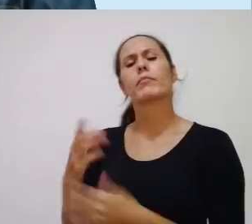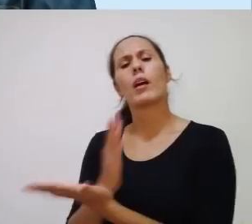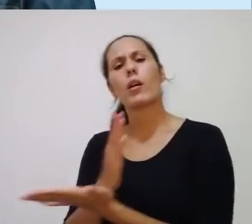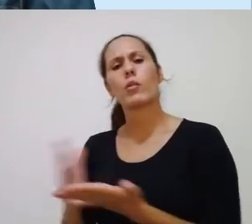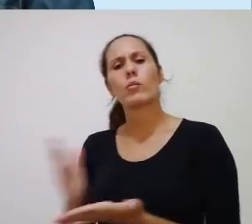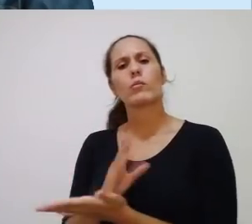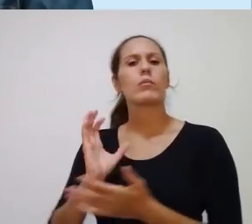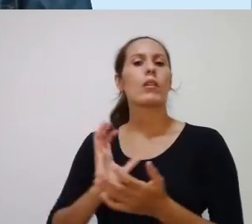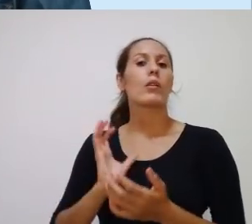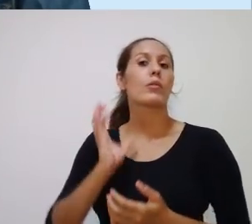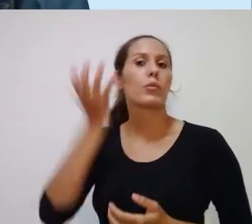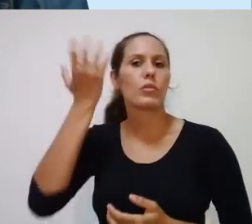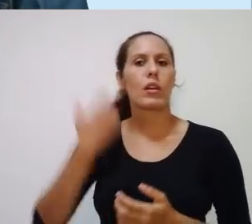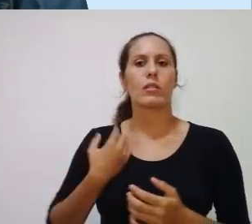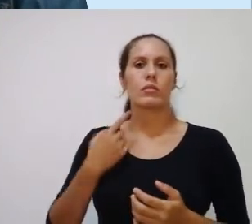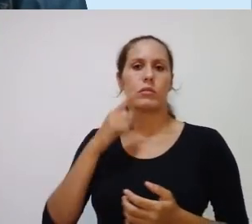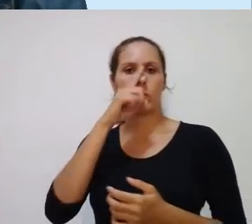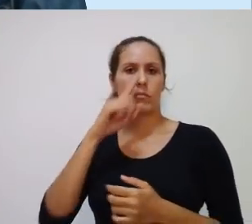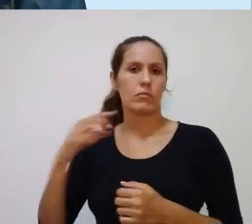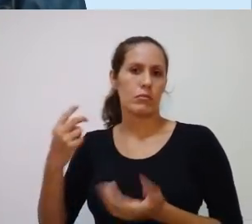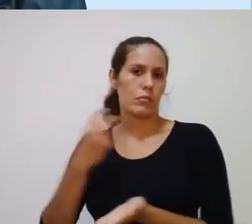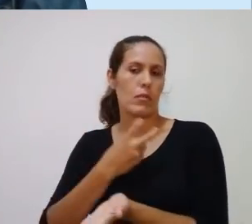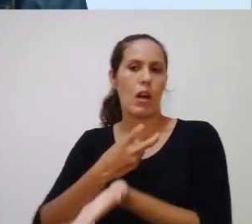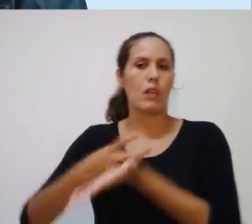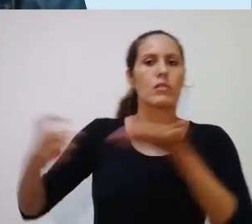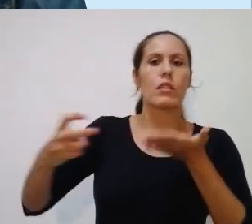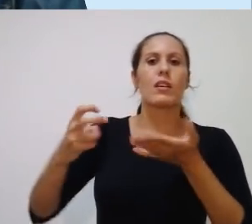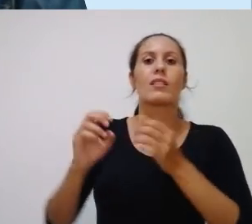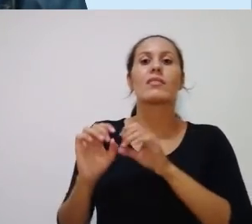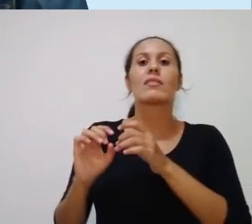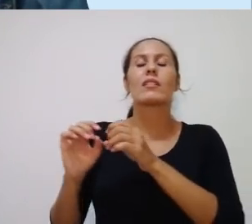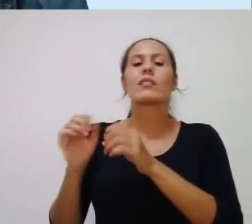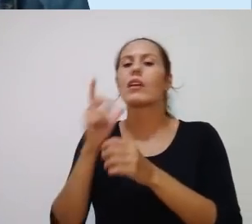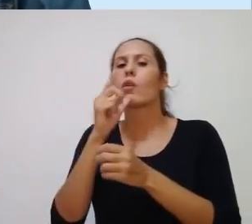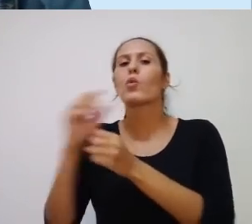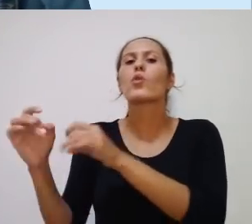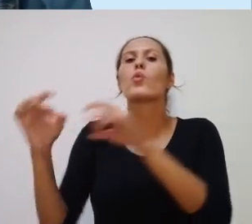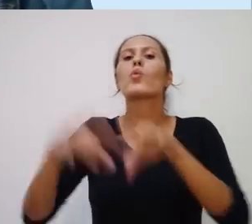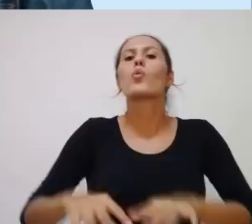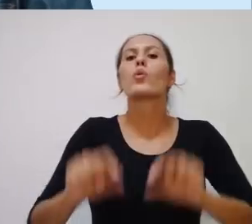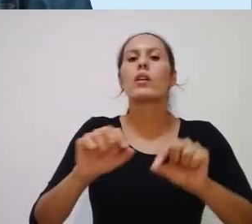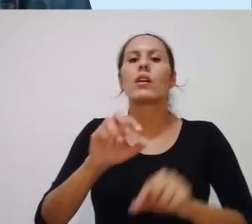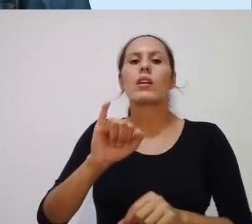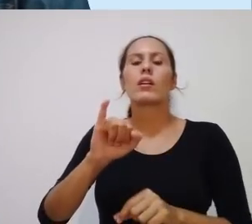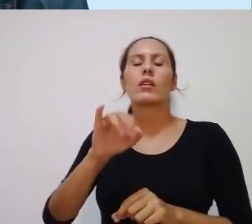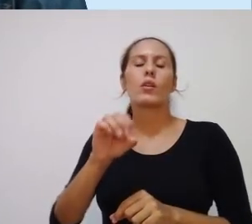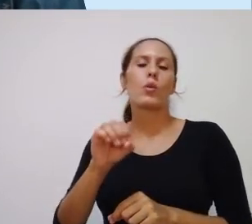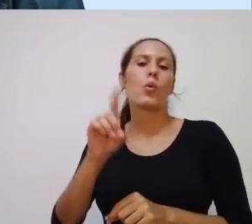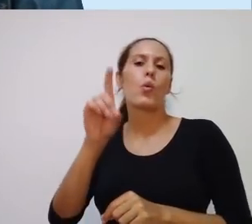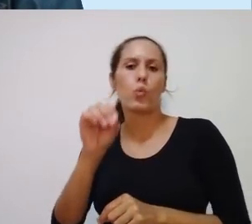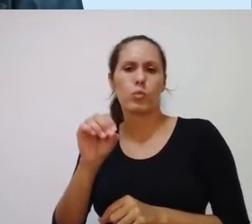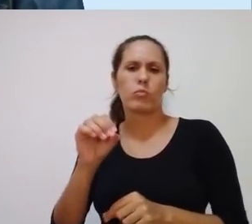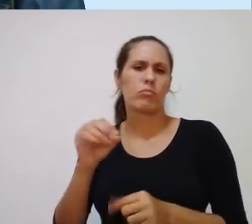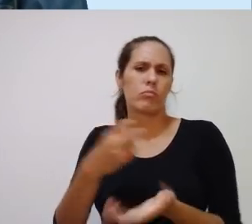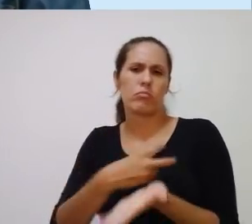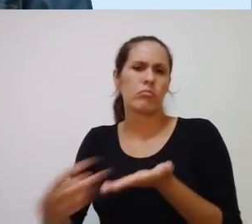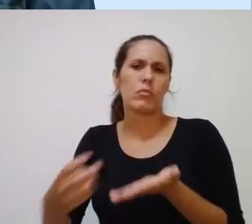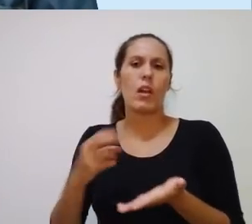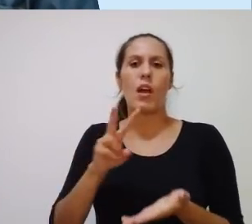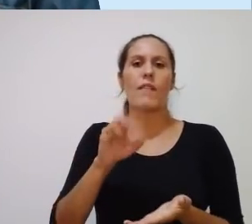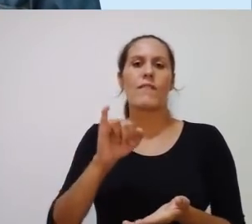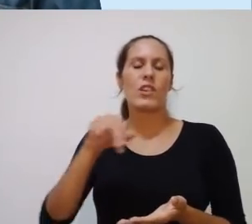acidentes, liberam o vinhoto dentro dos rios por acidente, e aquele vinhoto ele mata toda a cadeia de peixe, de